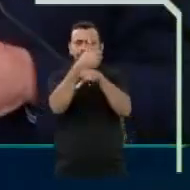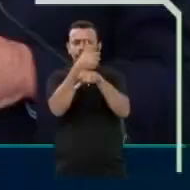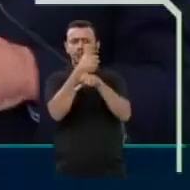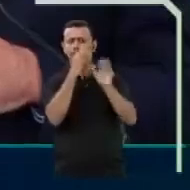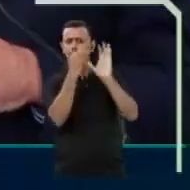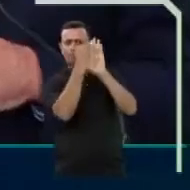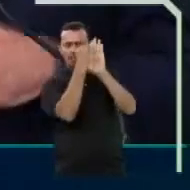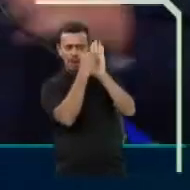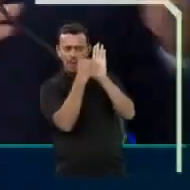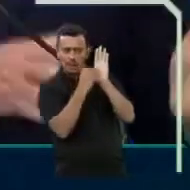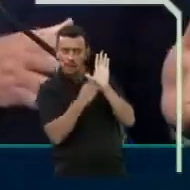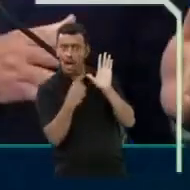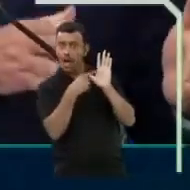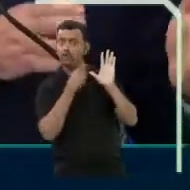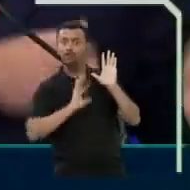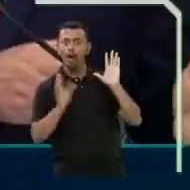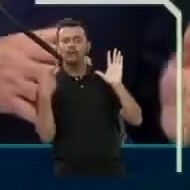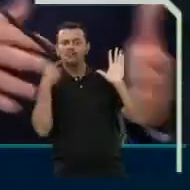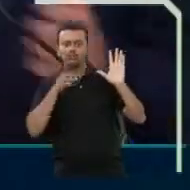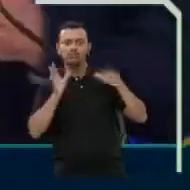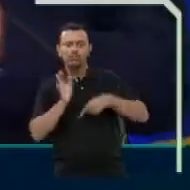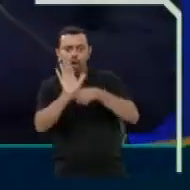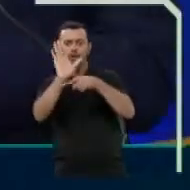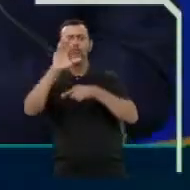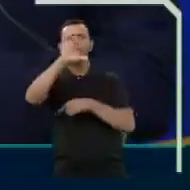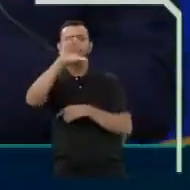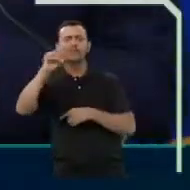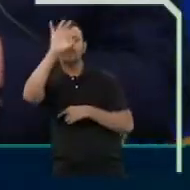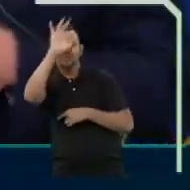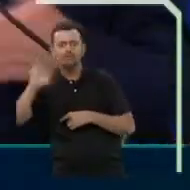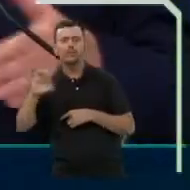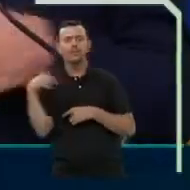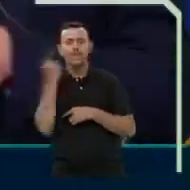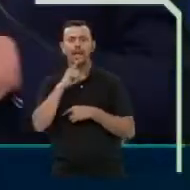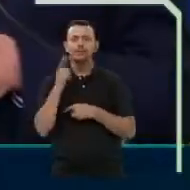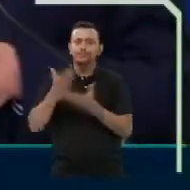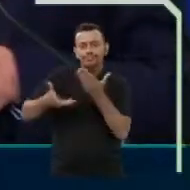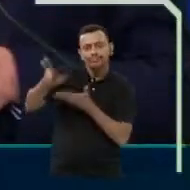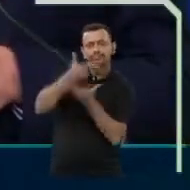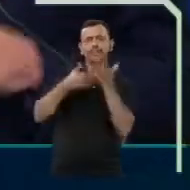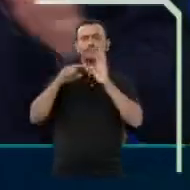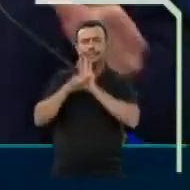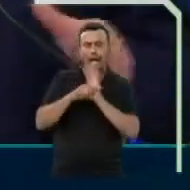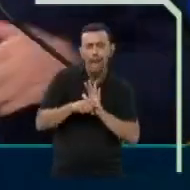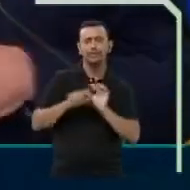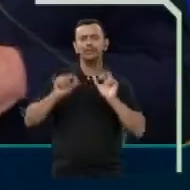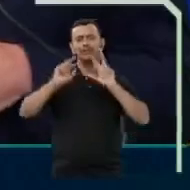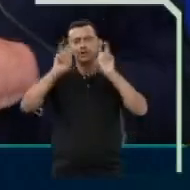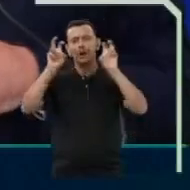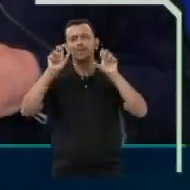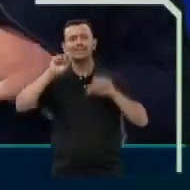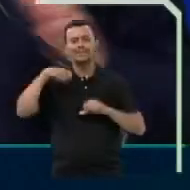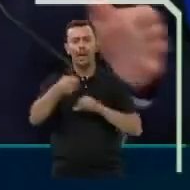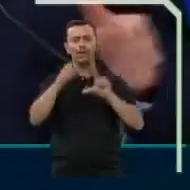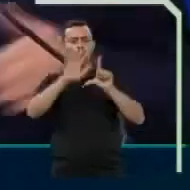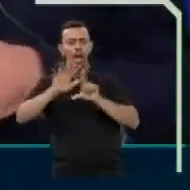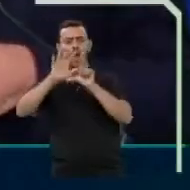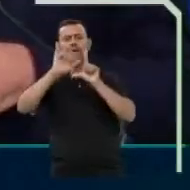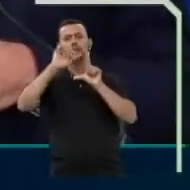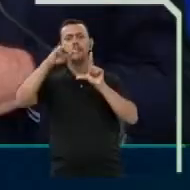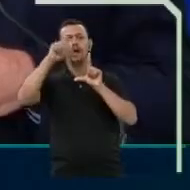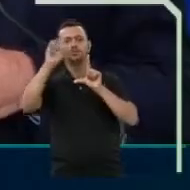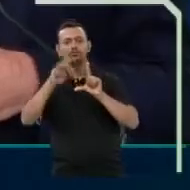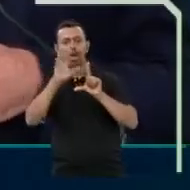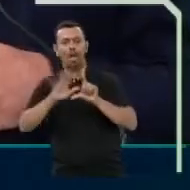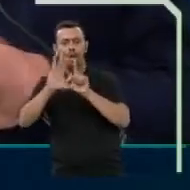praticamente 90% de todas as questões de especialistas e dos exames mais complexos de imagem. Nós já fizemos isso no Ceará com um programa